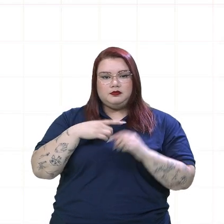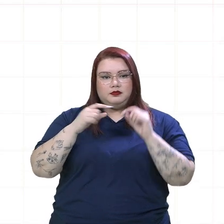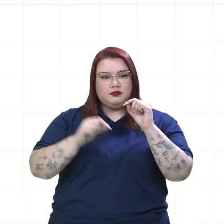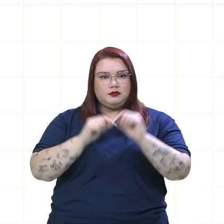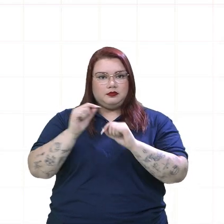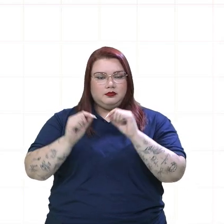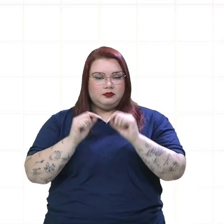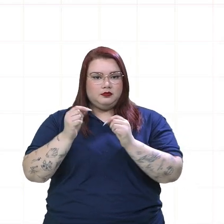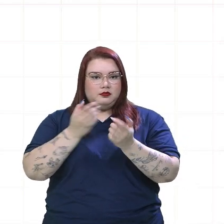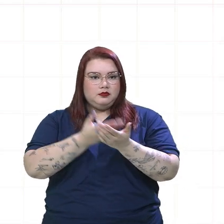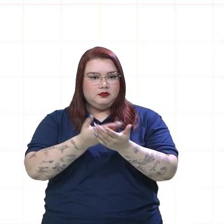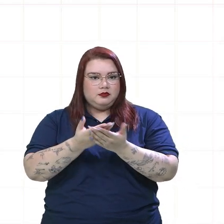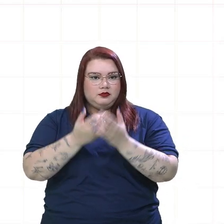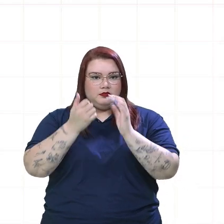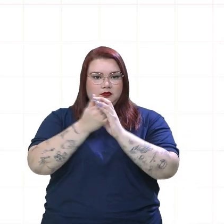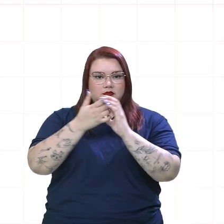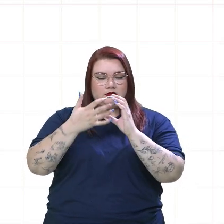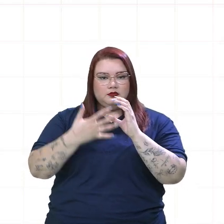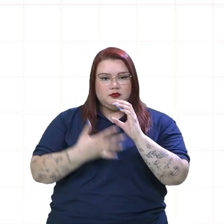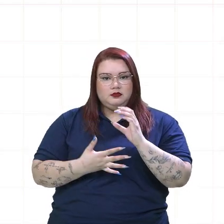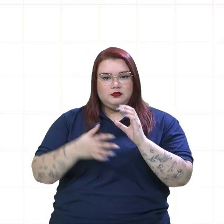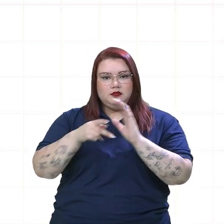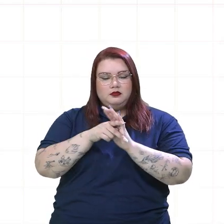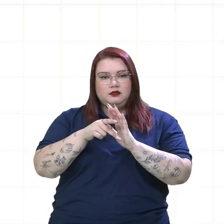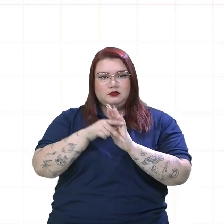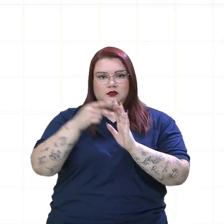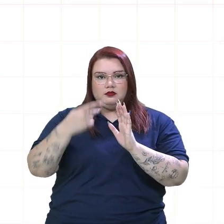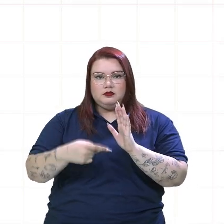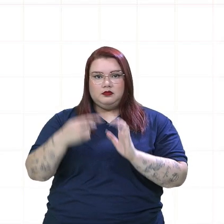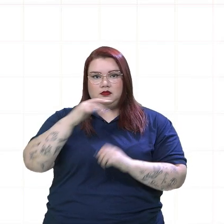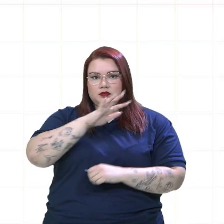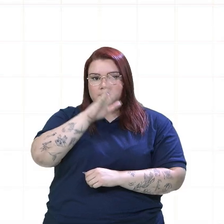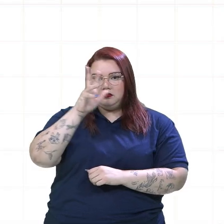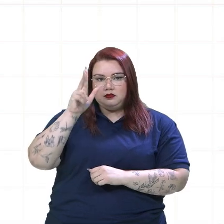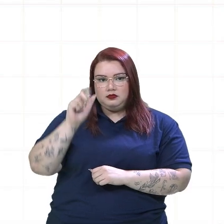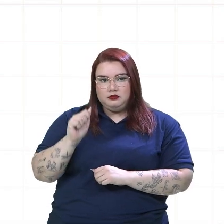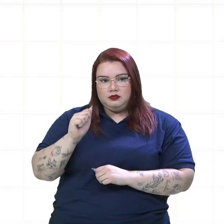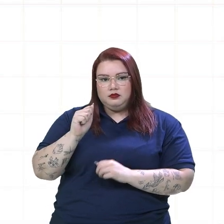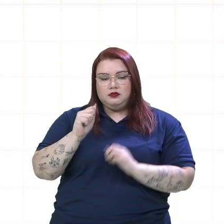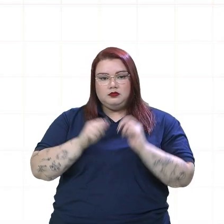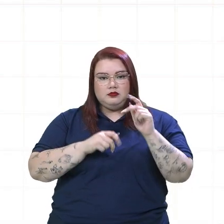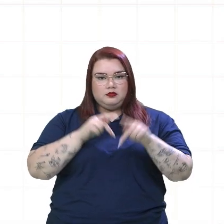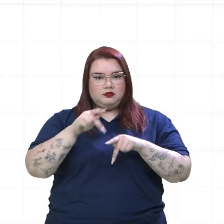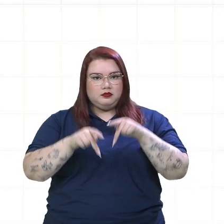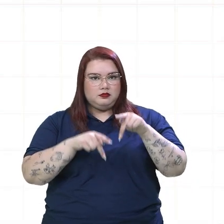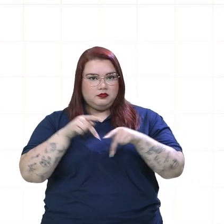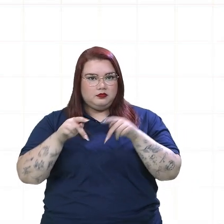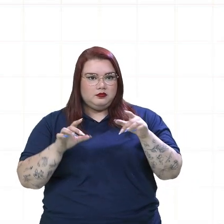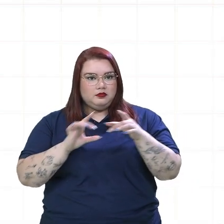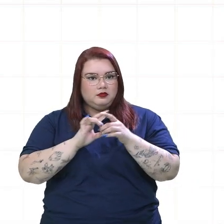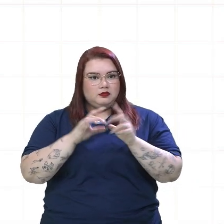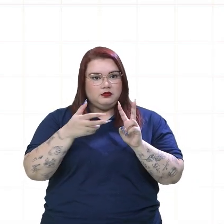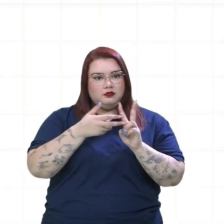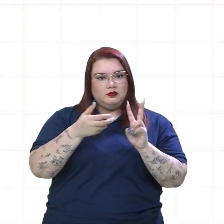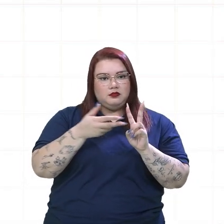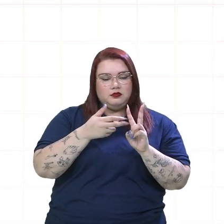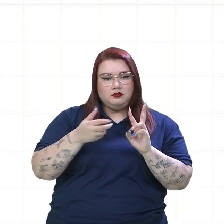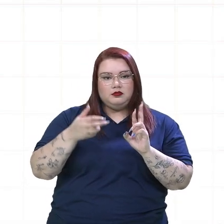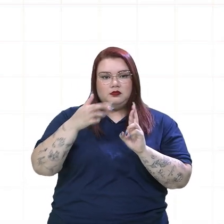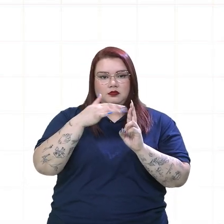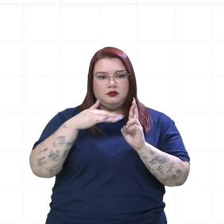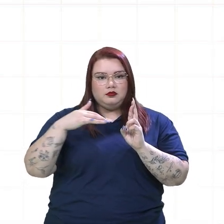iremos estudar sobre os aspectos demográficos do Amazonas, incluindo os indígenas,